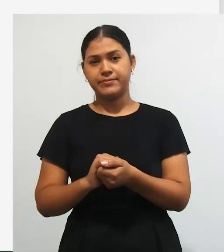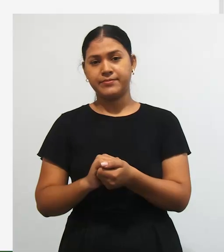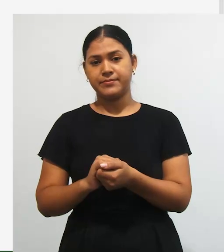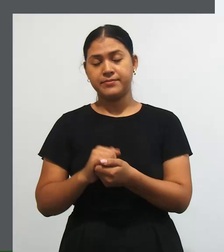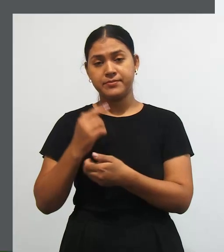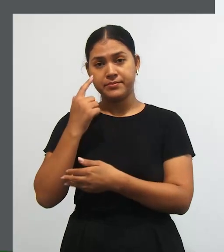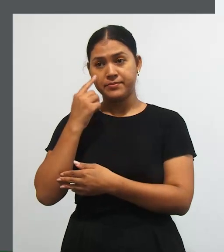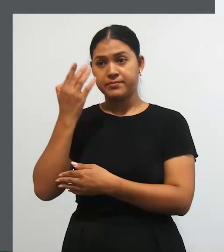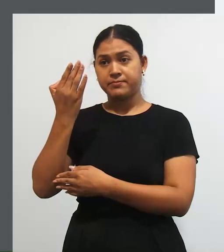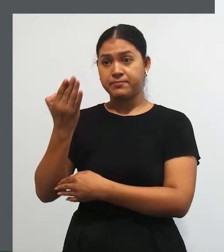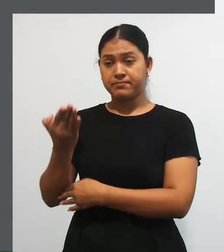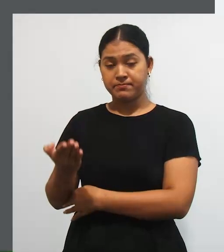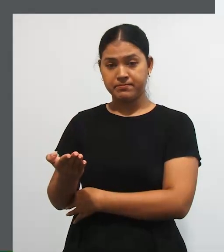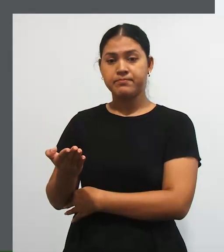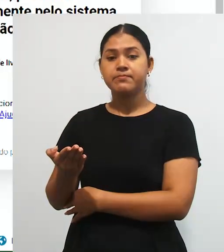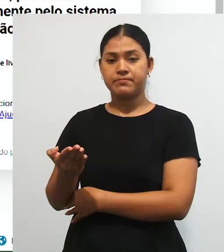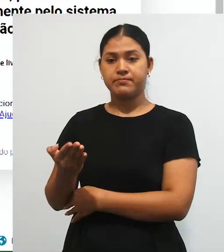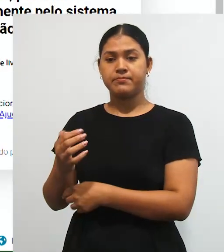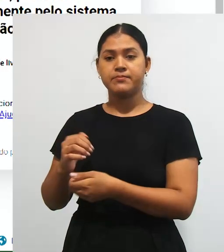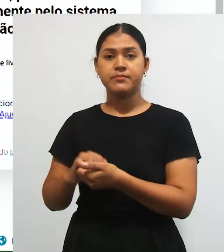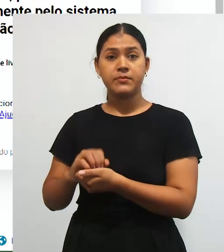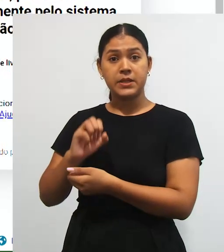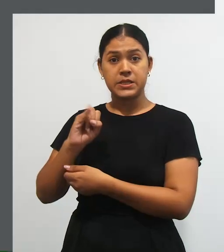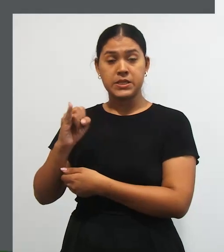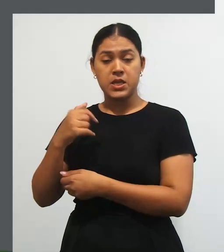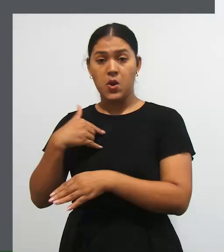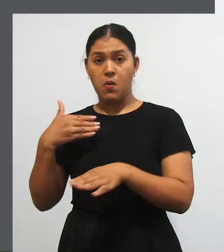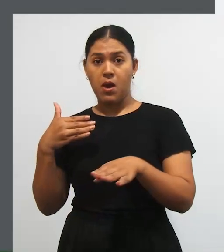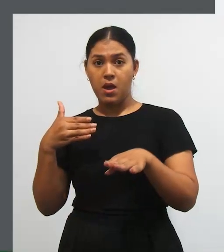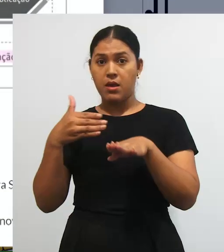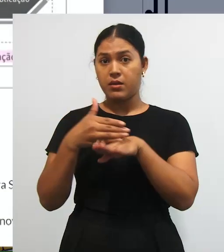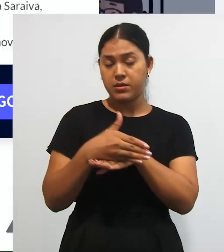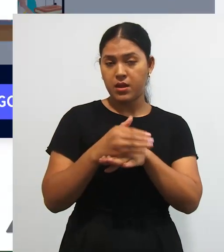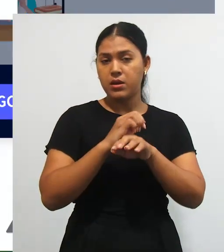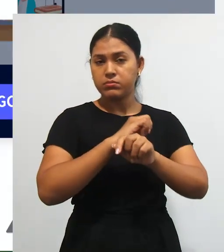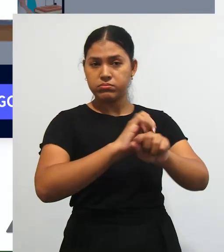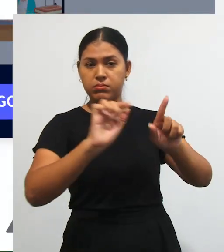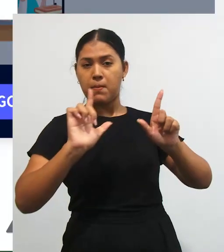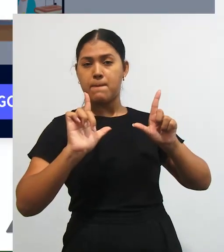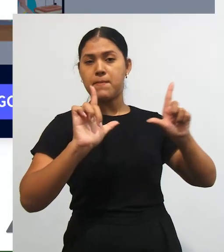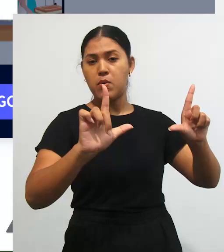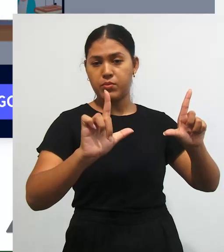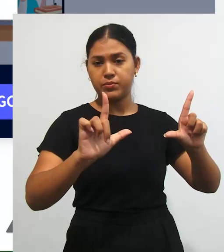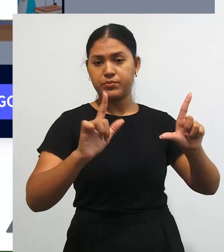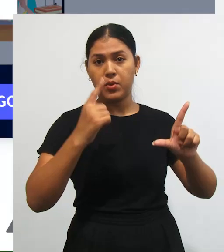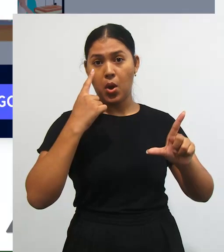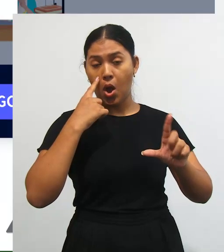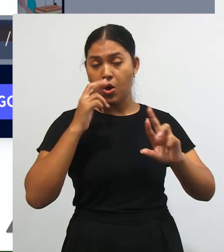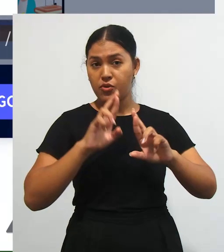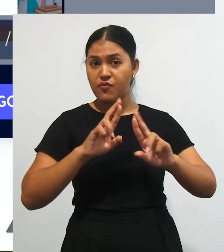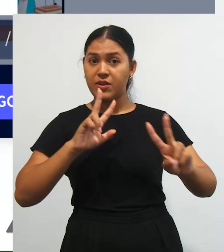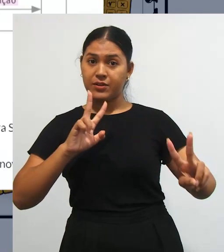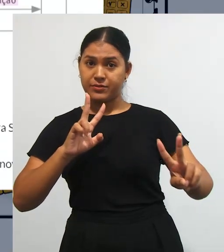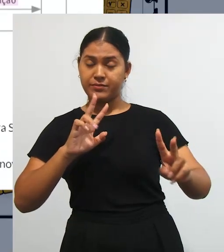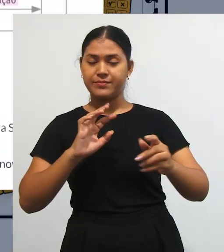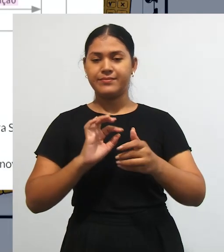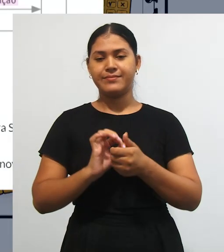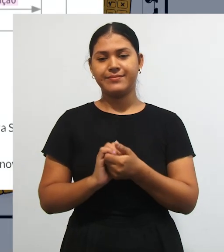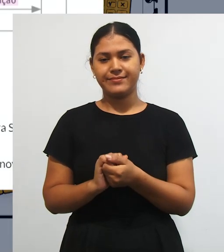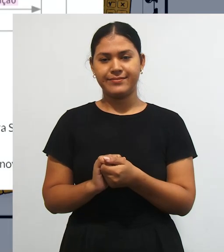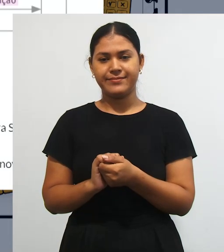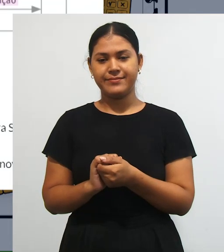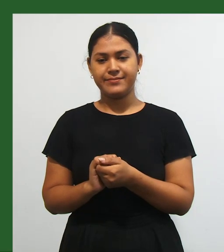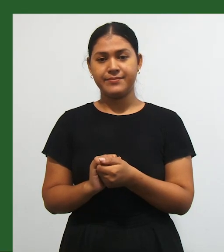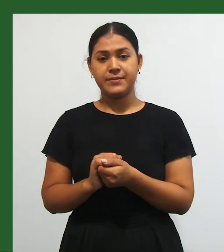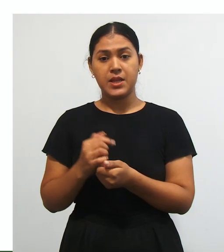que acontece? Olha só, agora, se eu logar, vou mostrar para vocês a diferença, tá? Se eu clicar